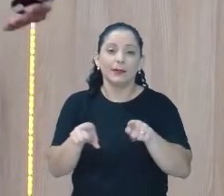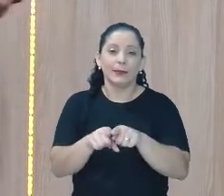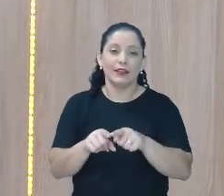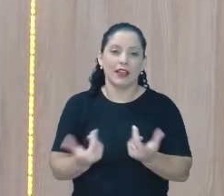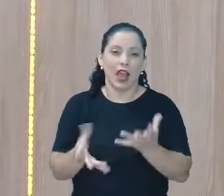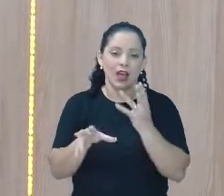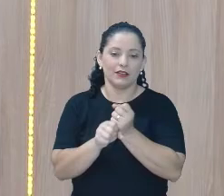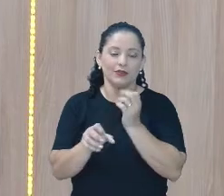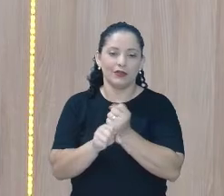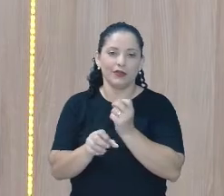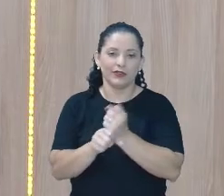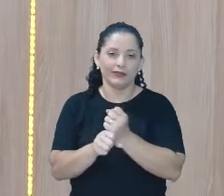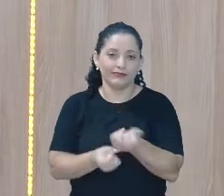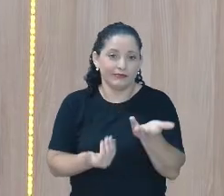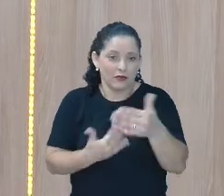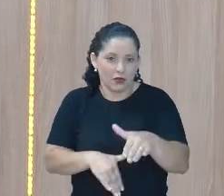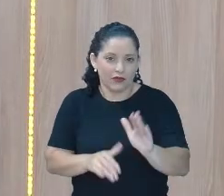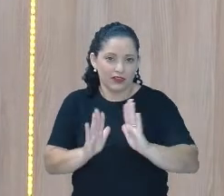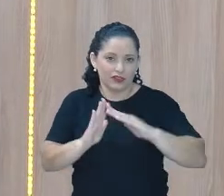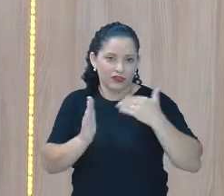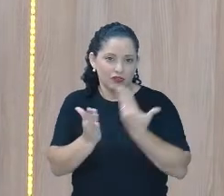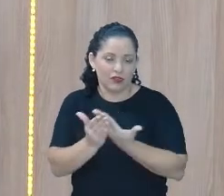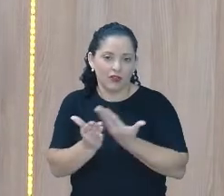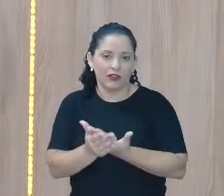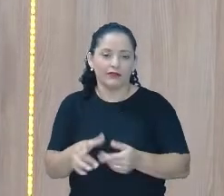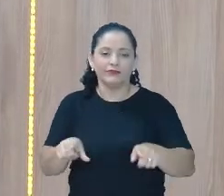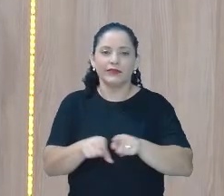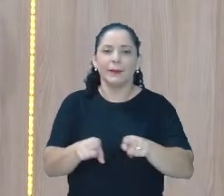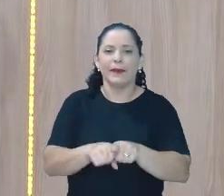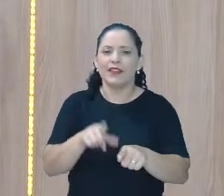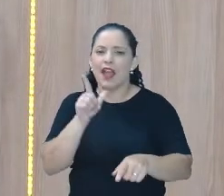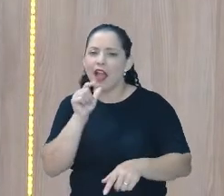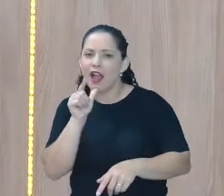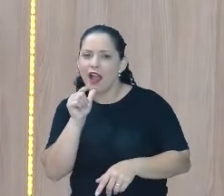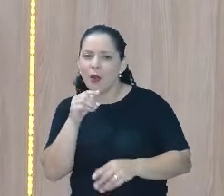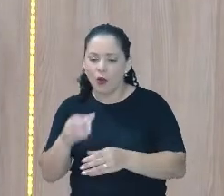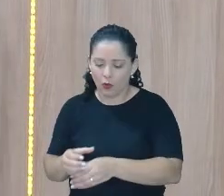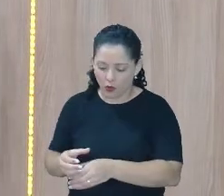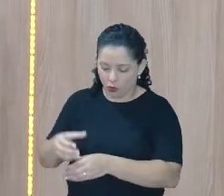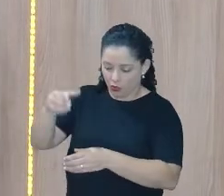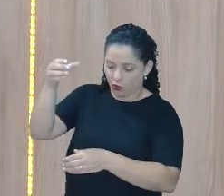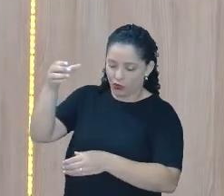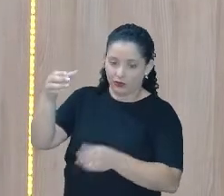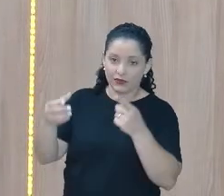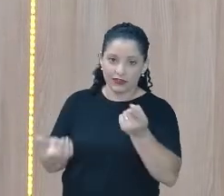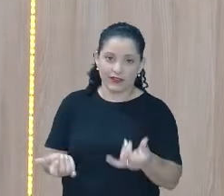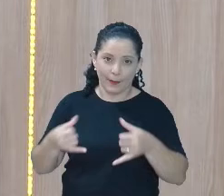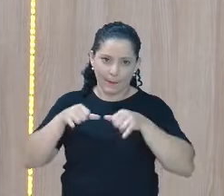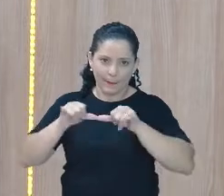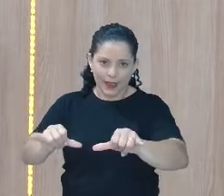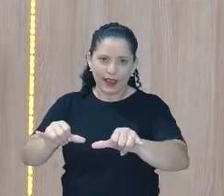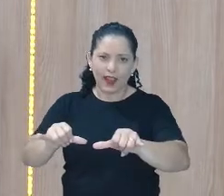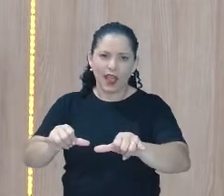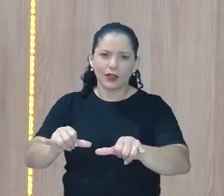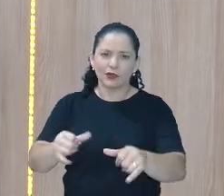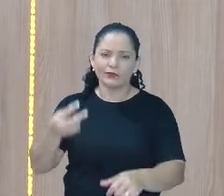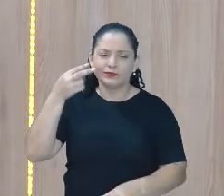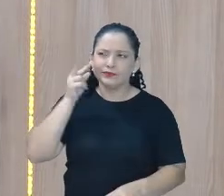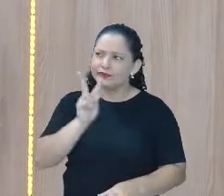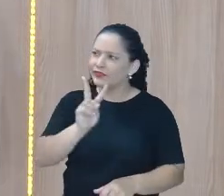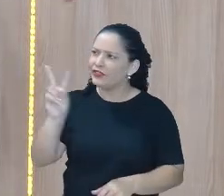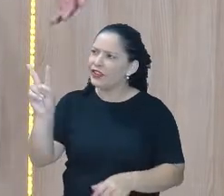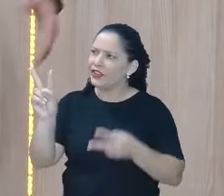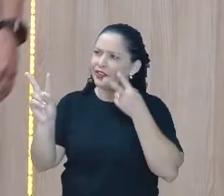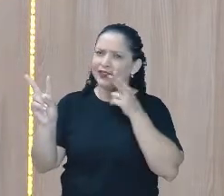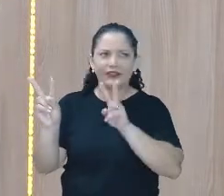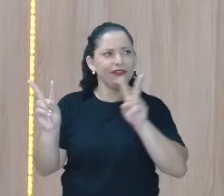por exemplo, nas embalagens de água, certo? Então, quando você vai ao supermercado, você encontra bastante aí